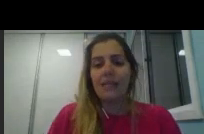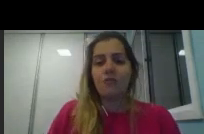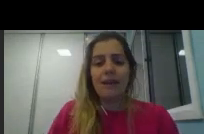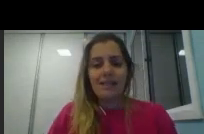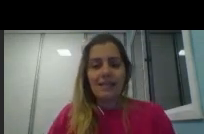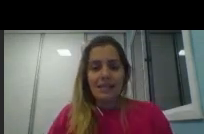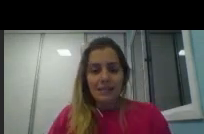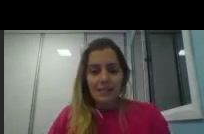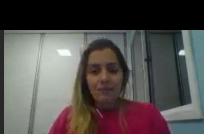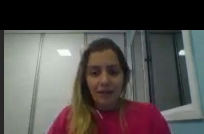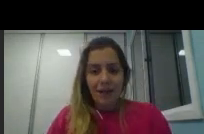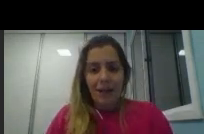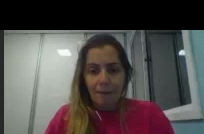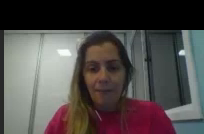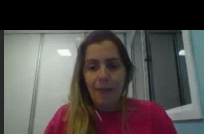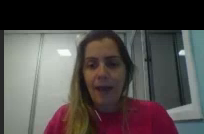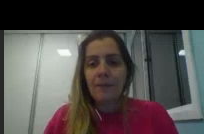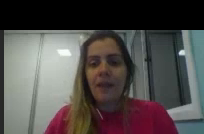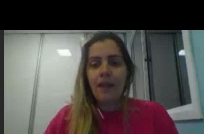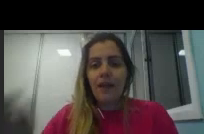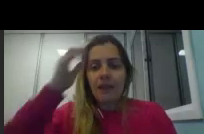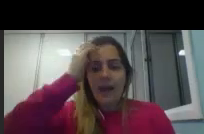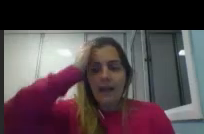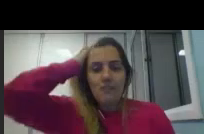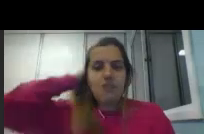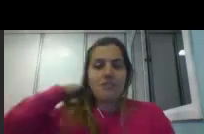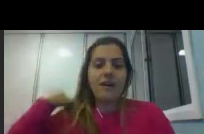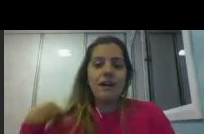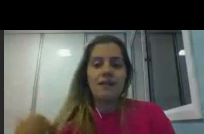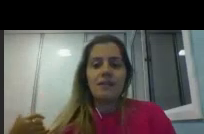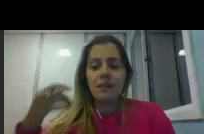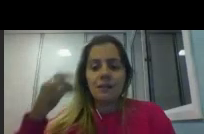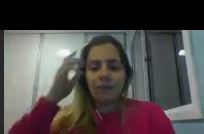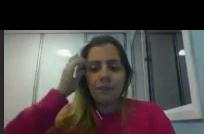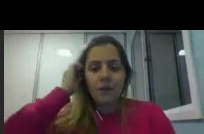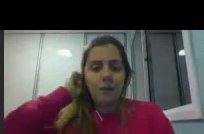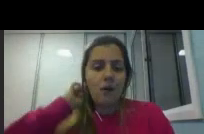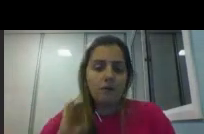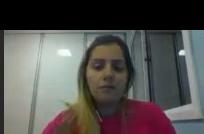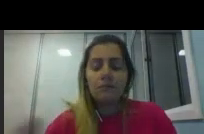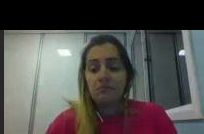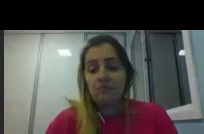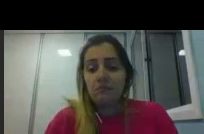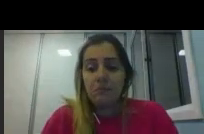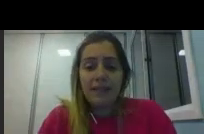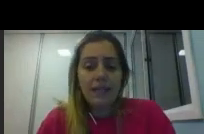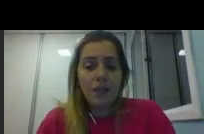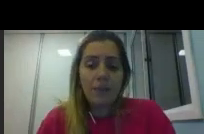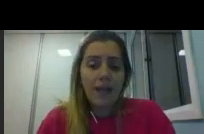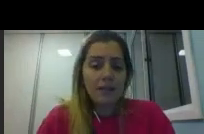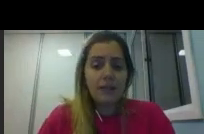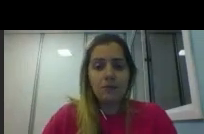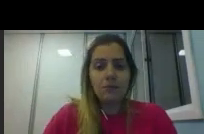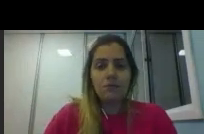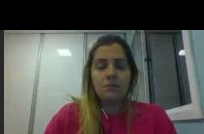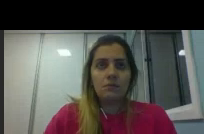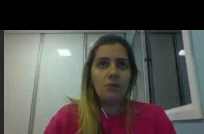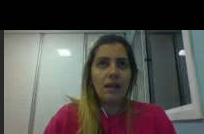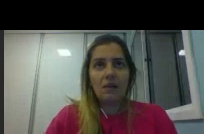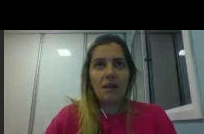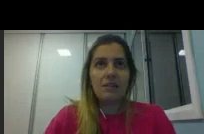quanto mais azul, mais recessivo ele é, tá? E aí a gente fala assim, bom, mas aqui no